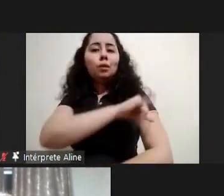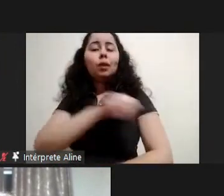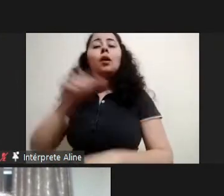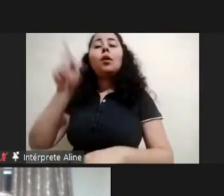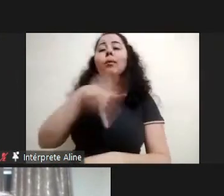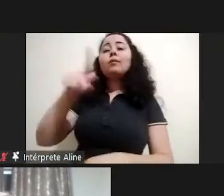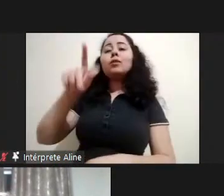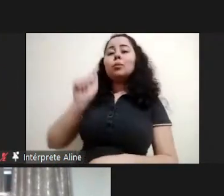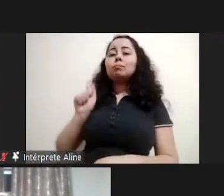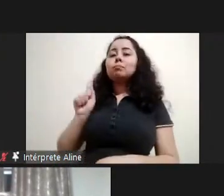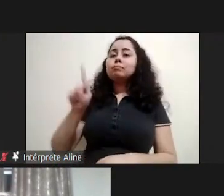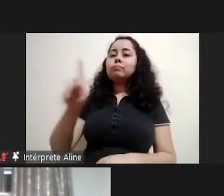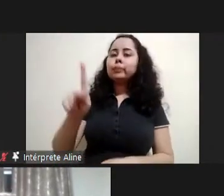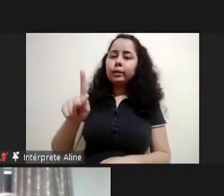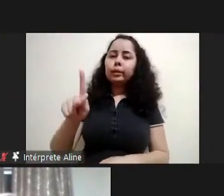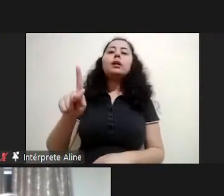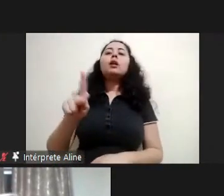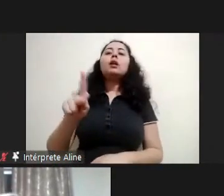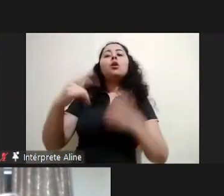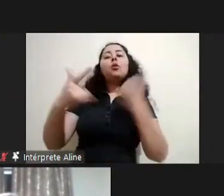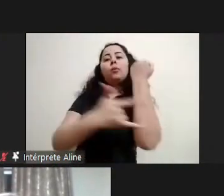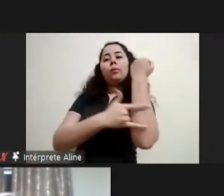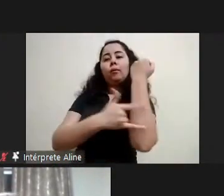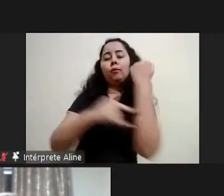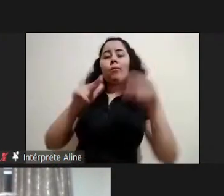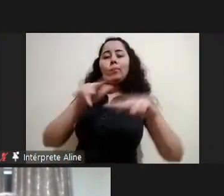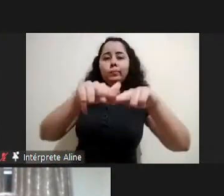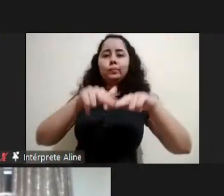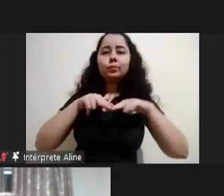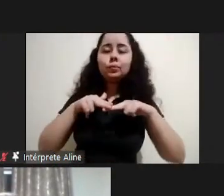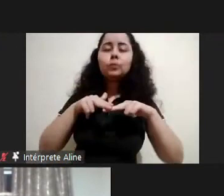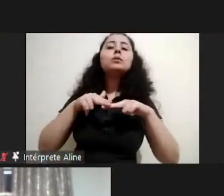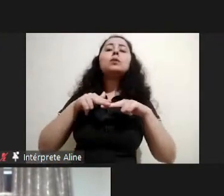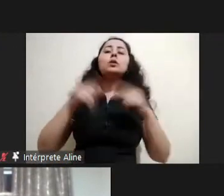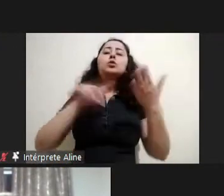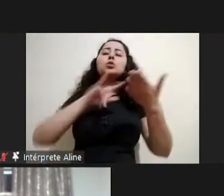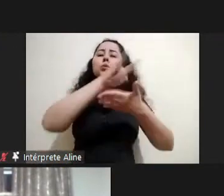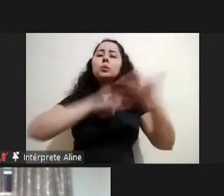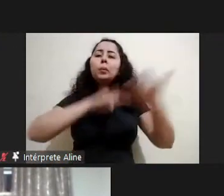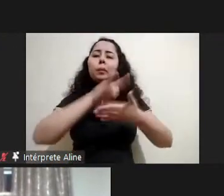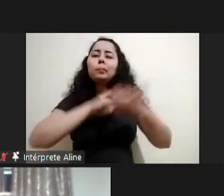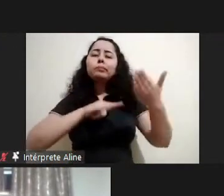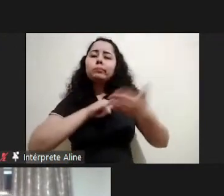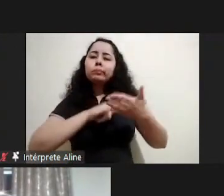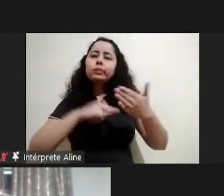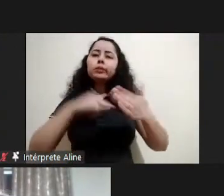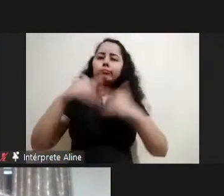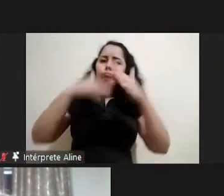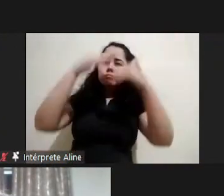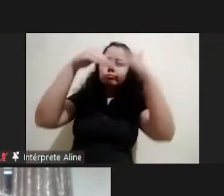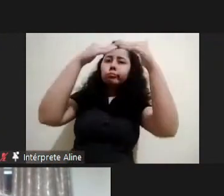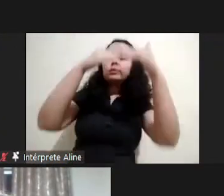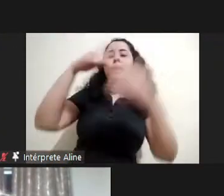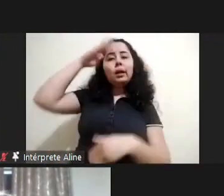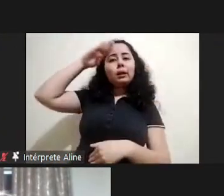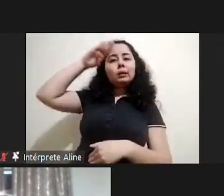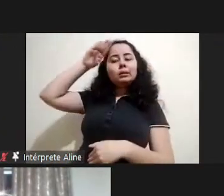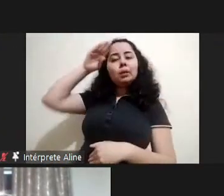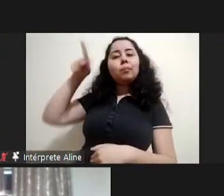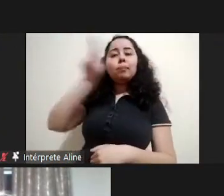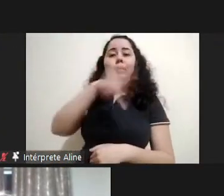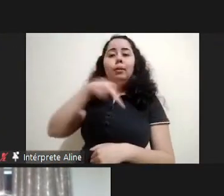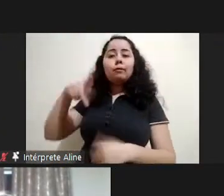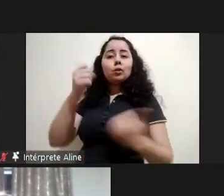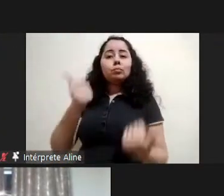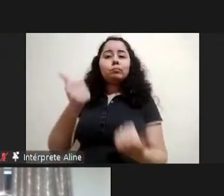através de defesa de memorial, por avaliação de desempenho acadêmico, professor assistente efetivo do